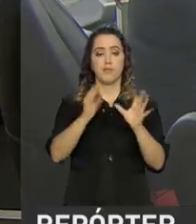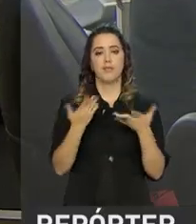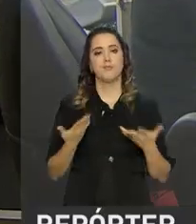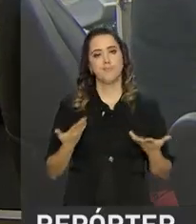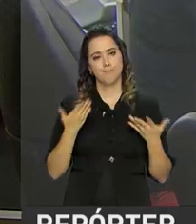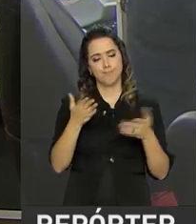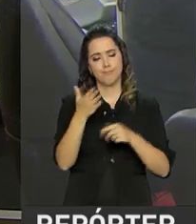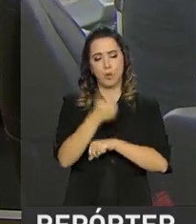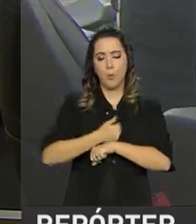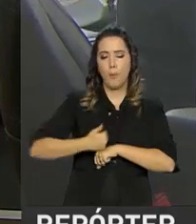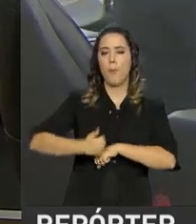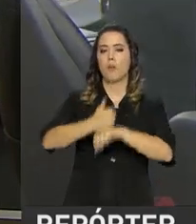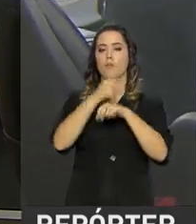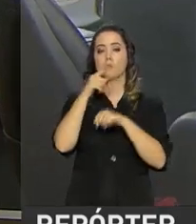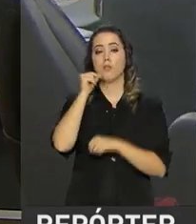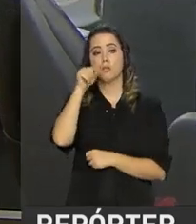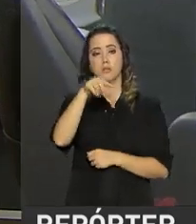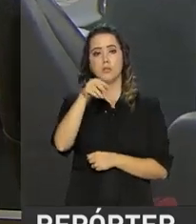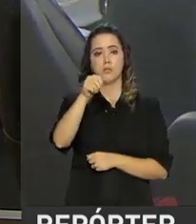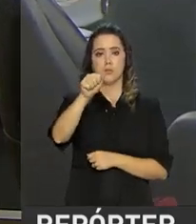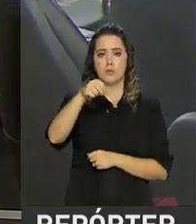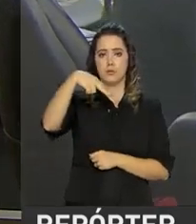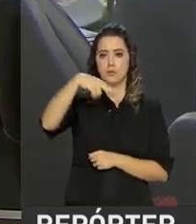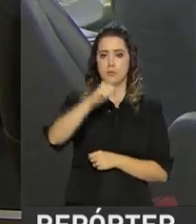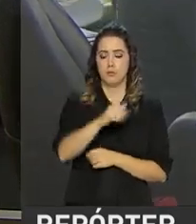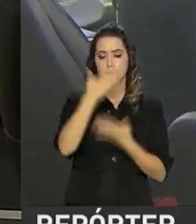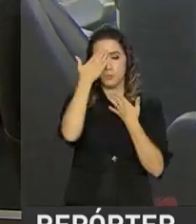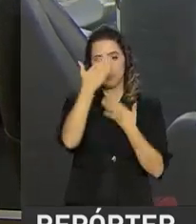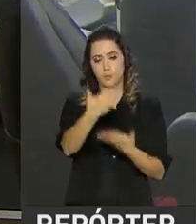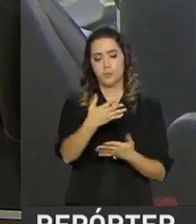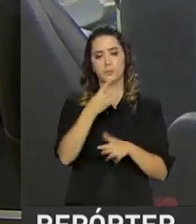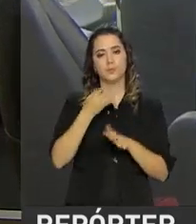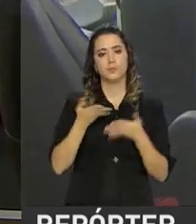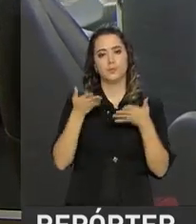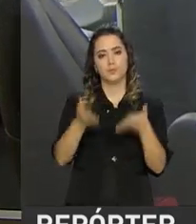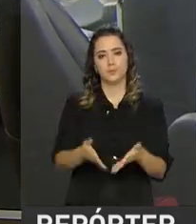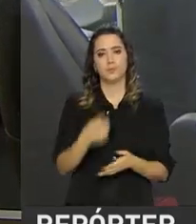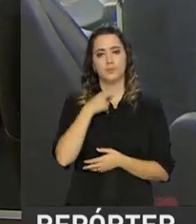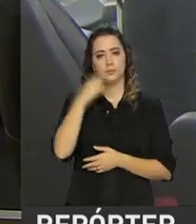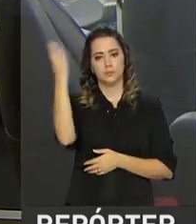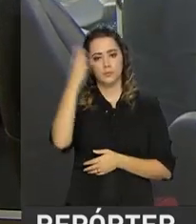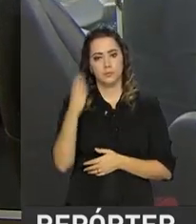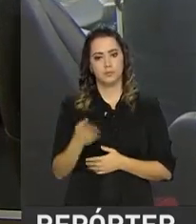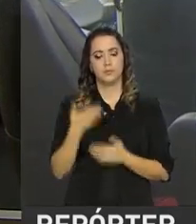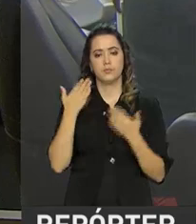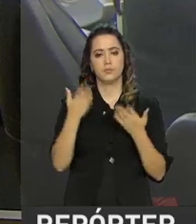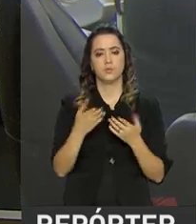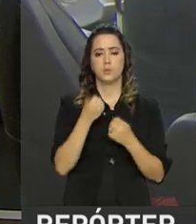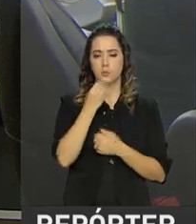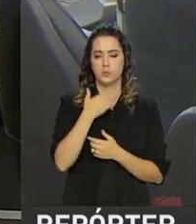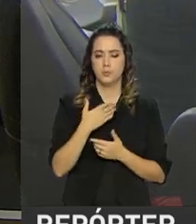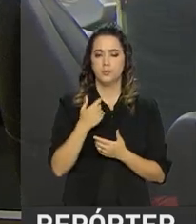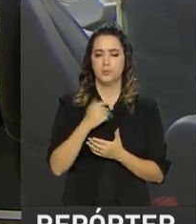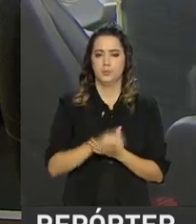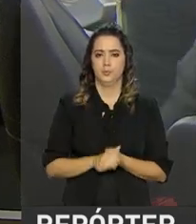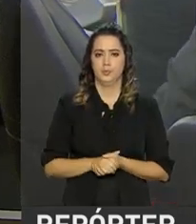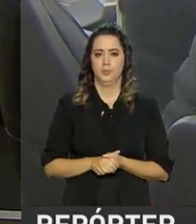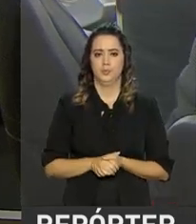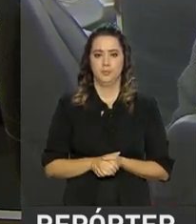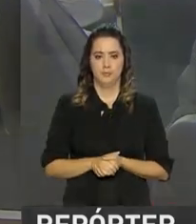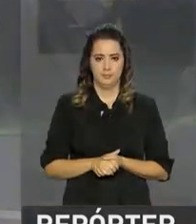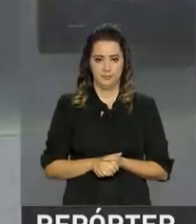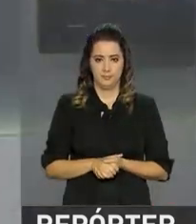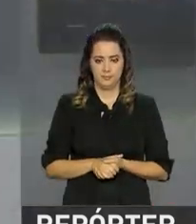menescal especialista em recursos hídricos da agência nacional de águas muito obrigado pela participação aqui na voz do brasil e sucesso no evento nós agradecemos